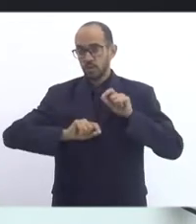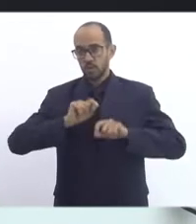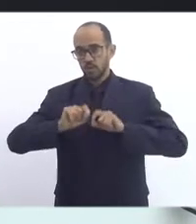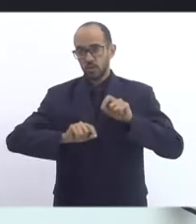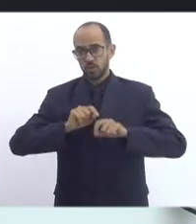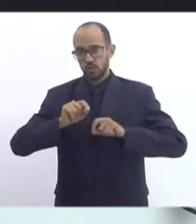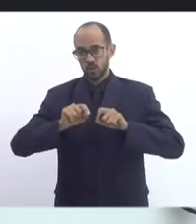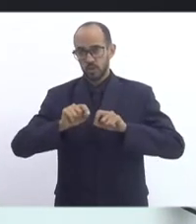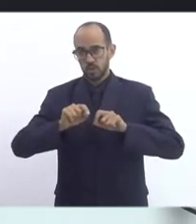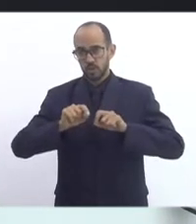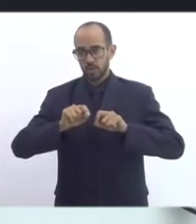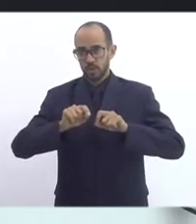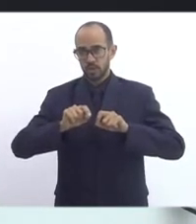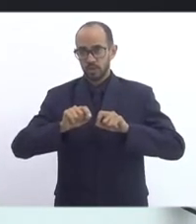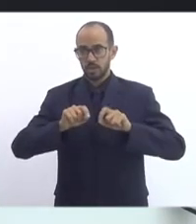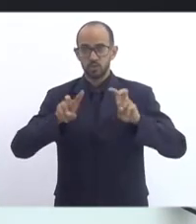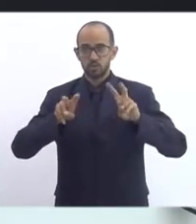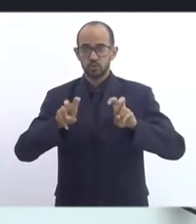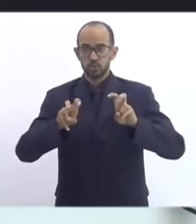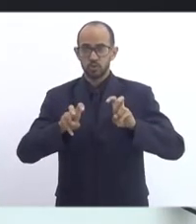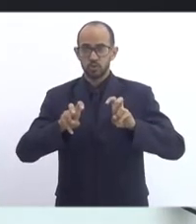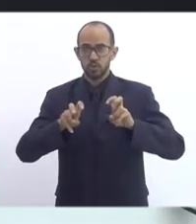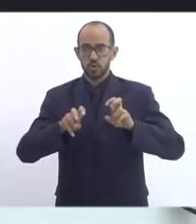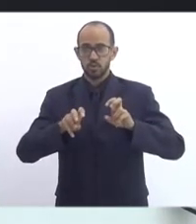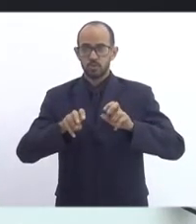sobre os estacionamentos.